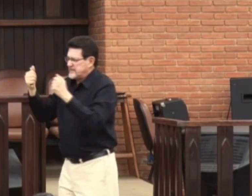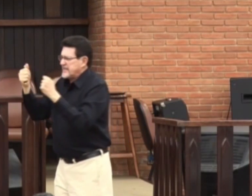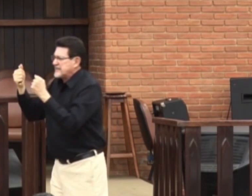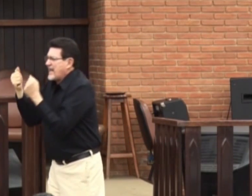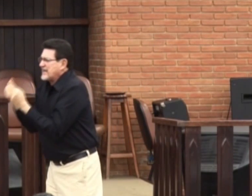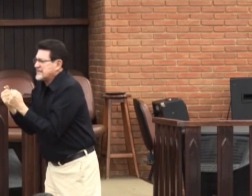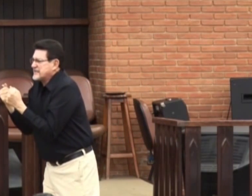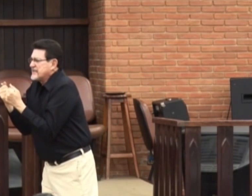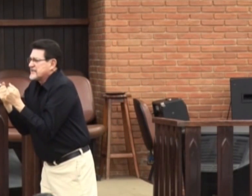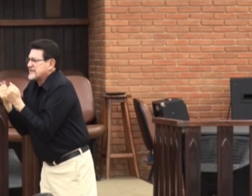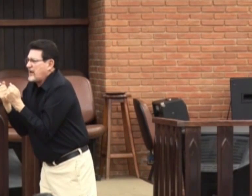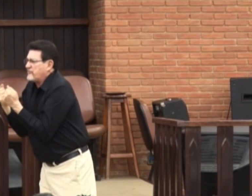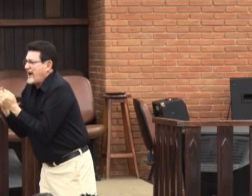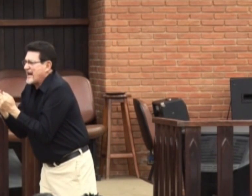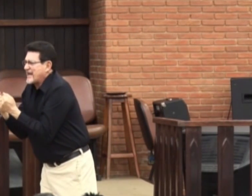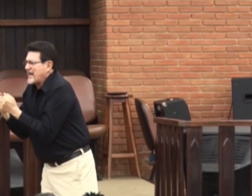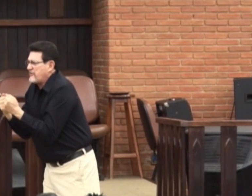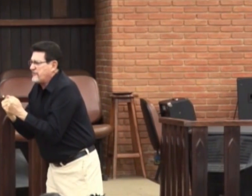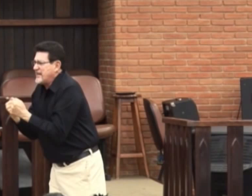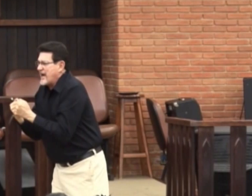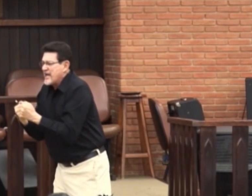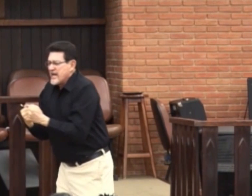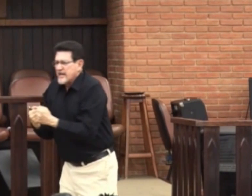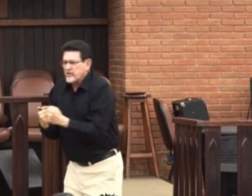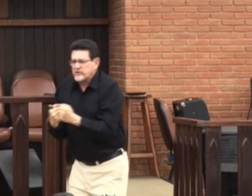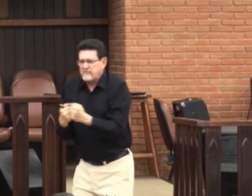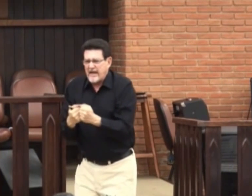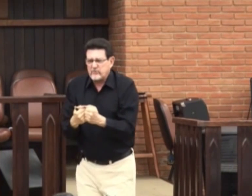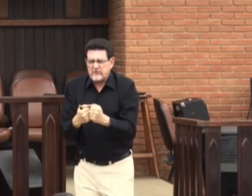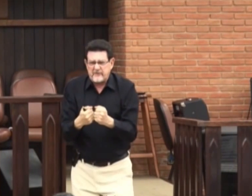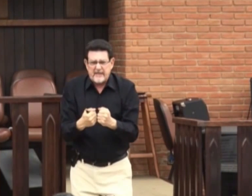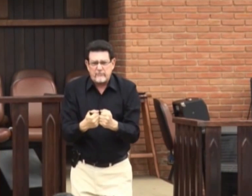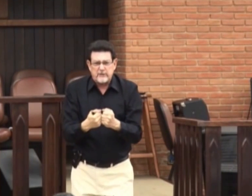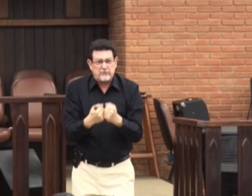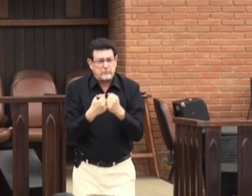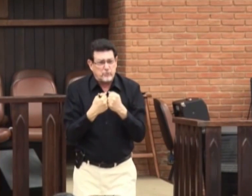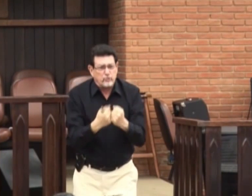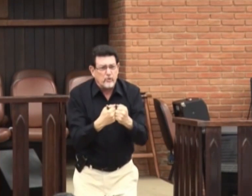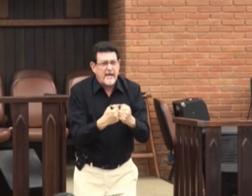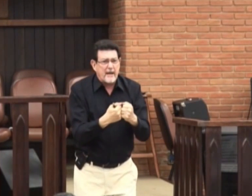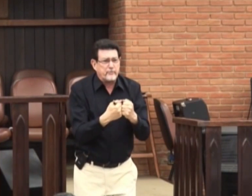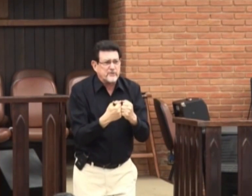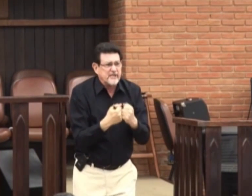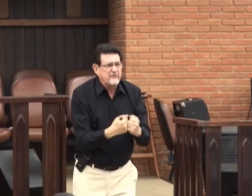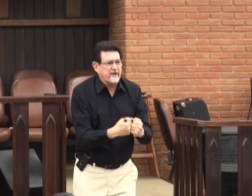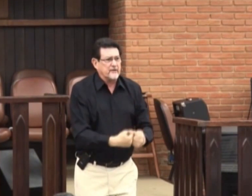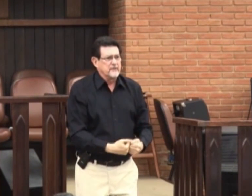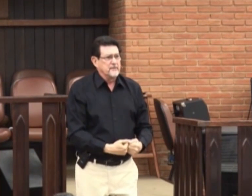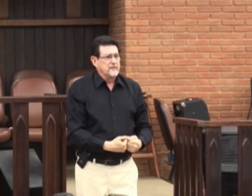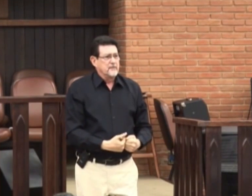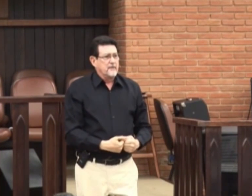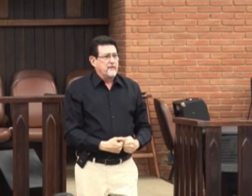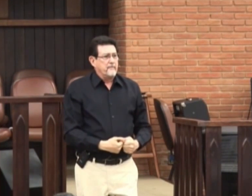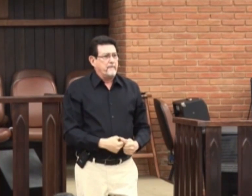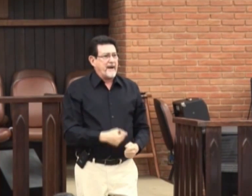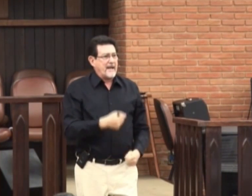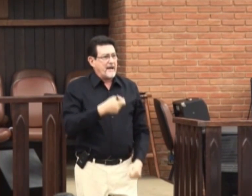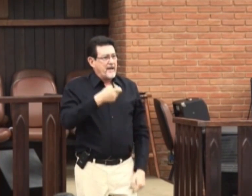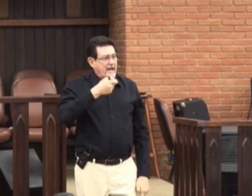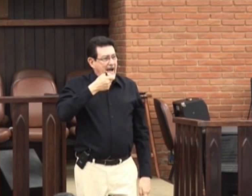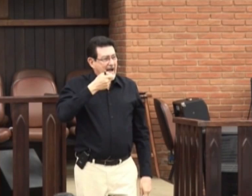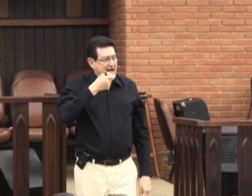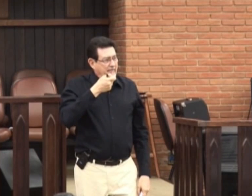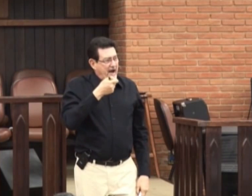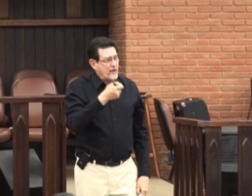e tentar salvar aquela filha. E os médicos fizeram de tudo o que era possível